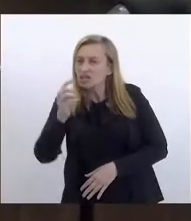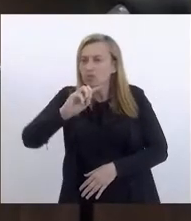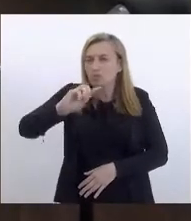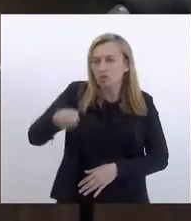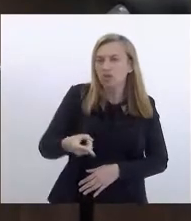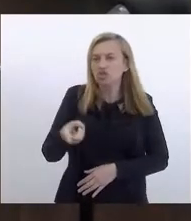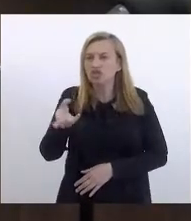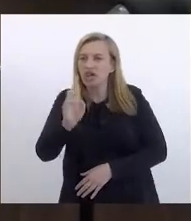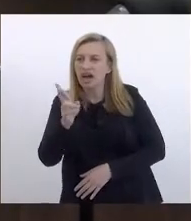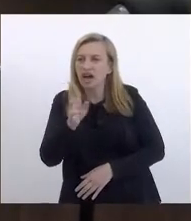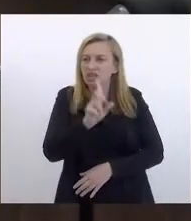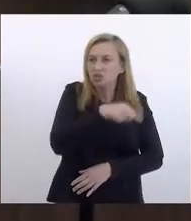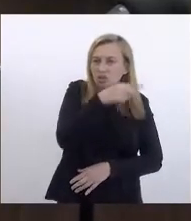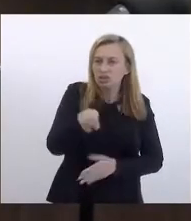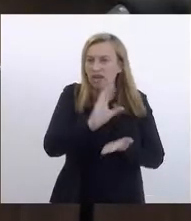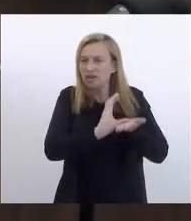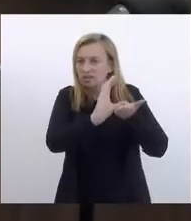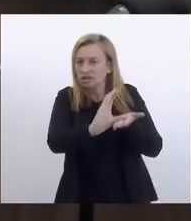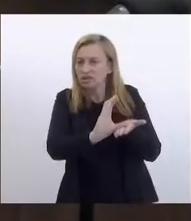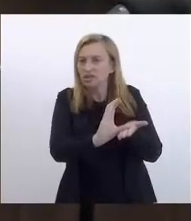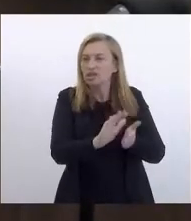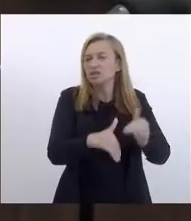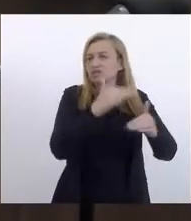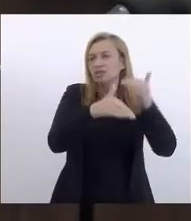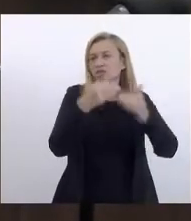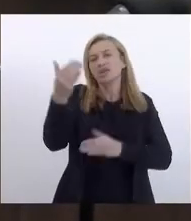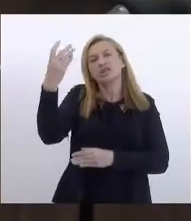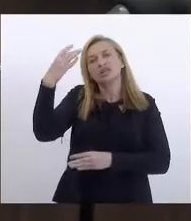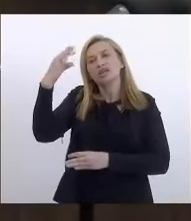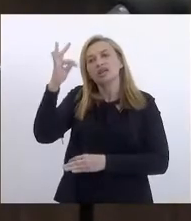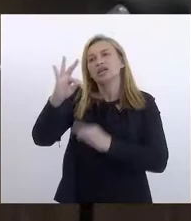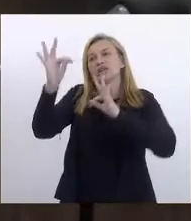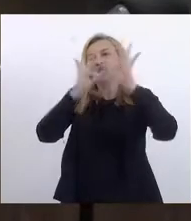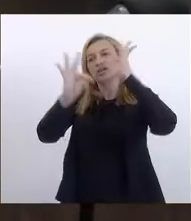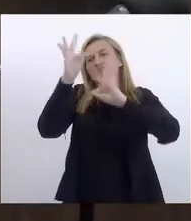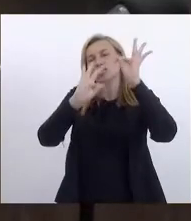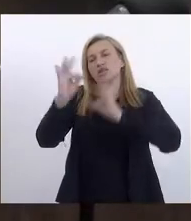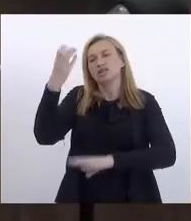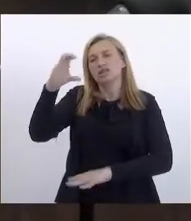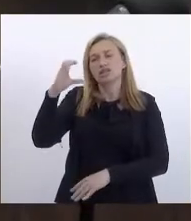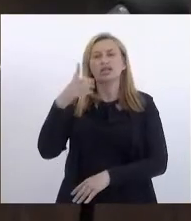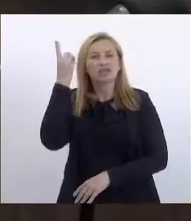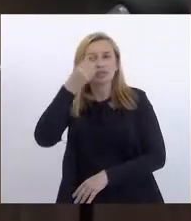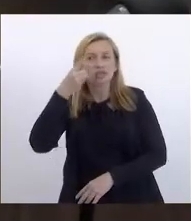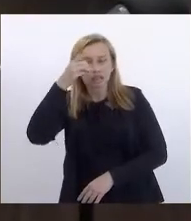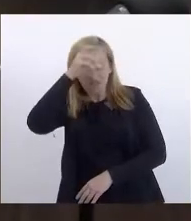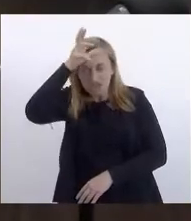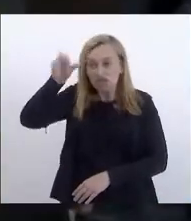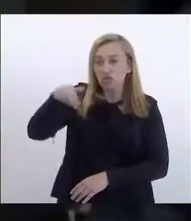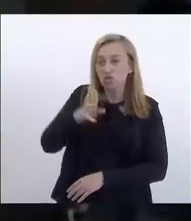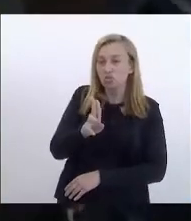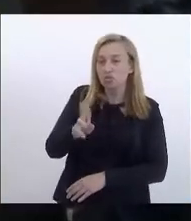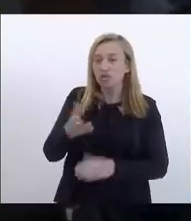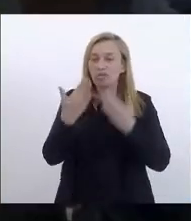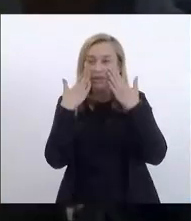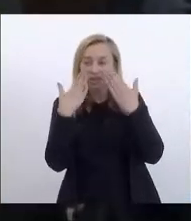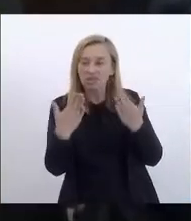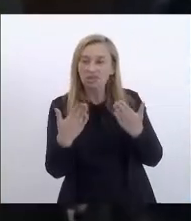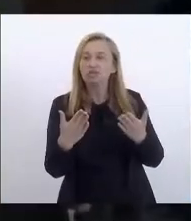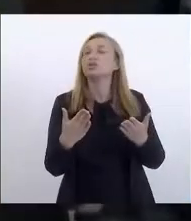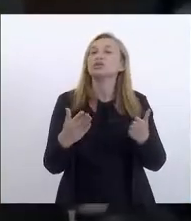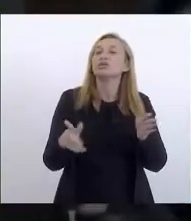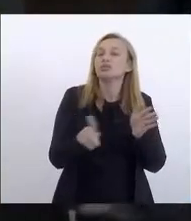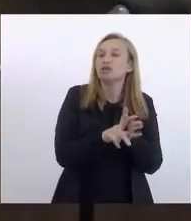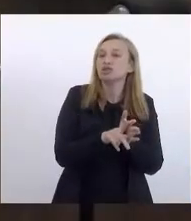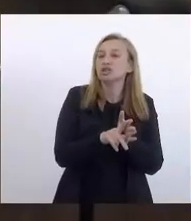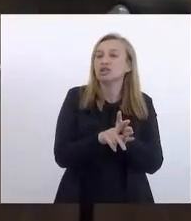recursos cortados do Fundo Nacional de Desenvolvimento Científico e Tecnológico e, portanto, a deputada Tia Ju apresenta o projeto de fortalecimento